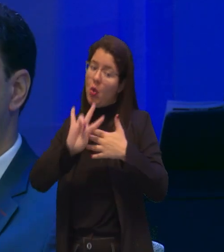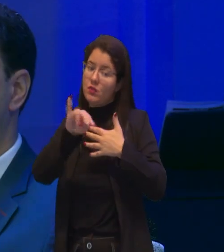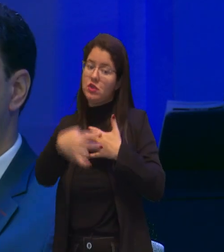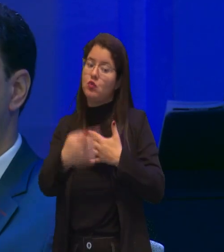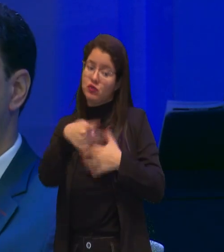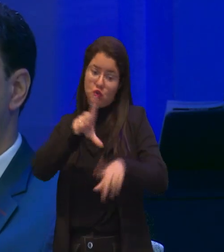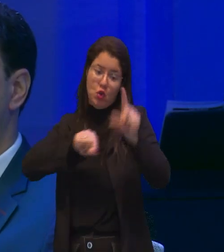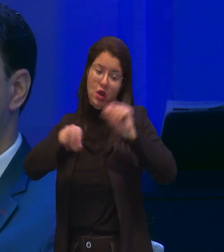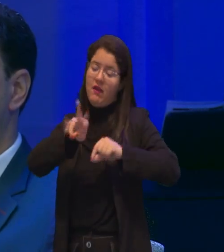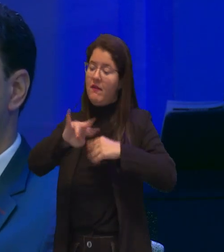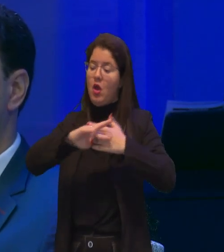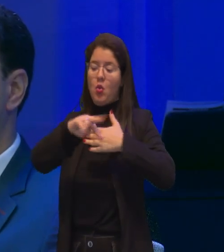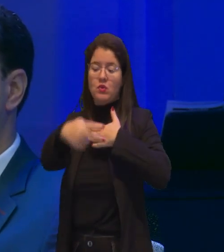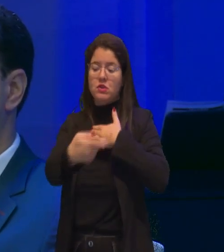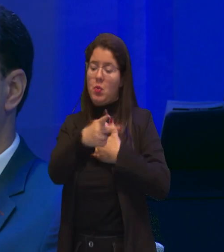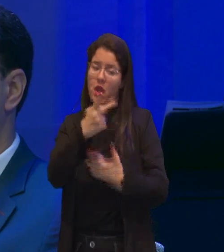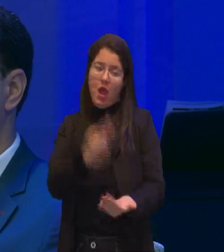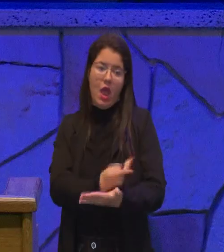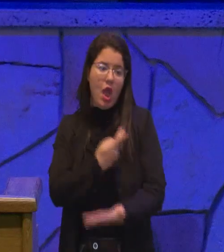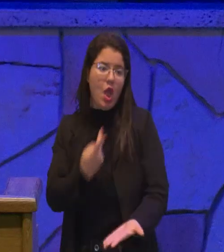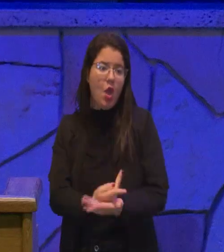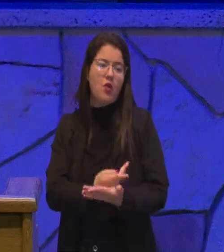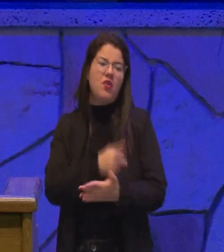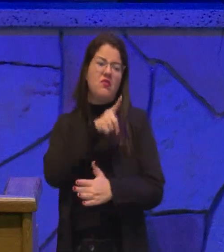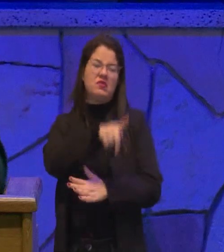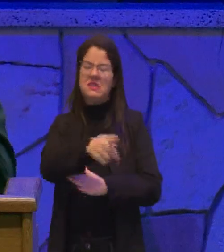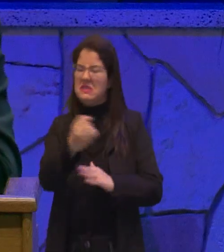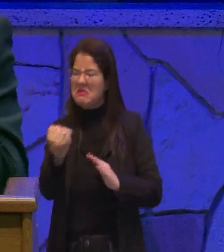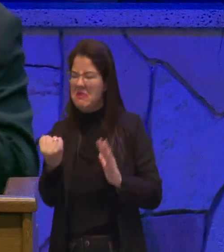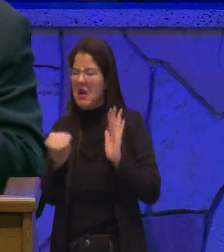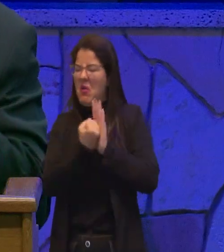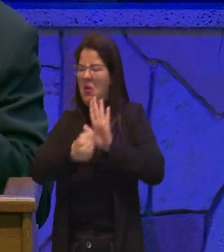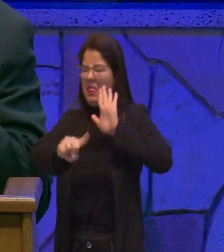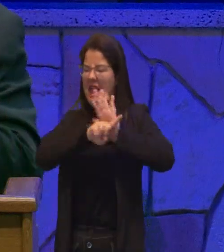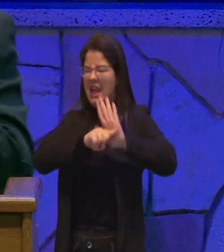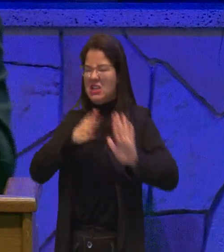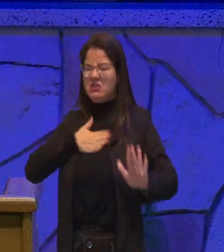tua escolha, do seu erro. Você manchou a minha imagem.